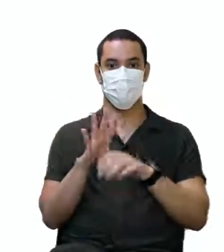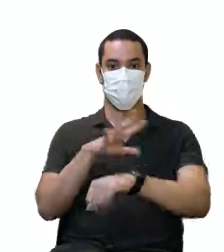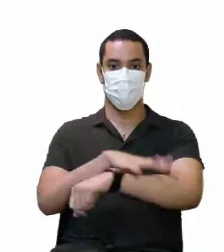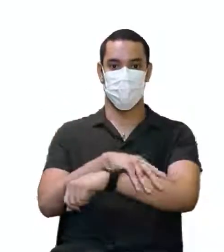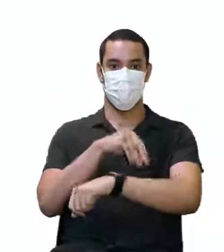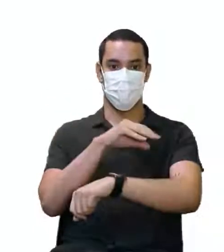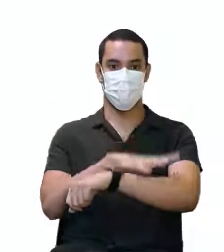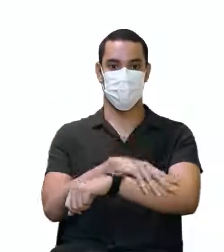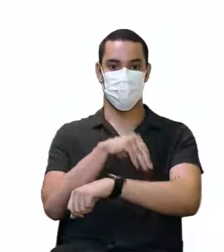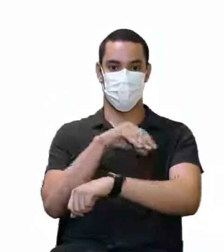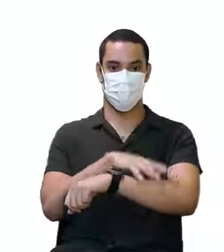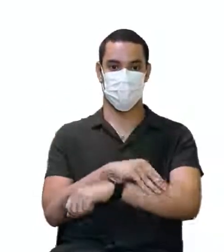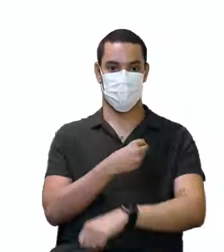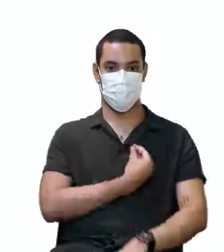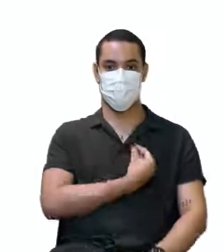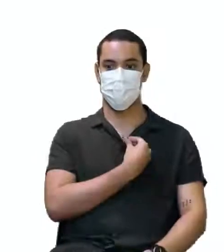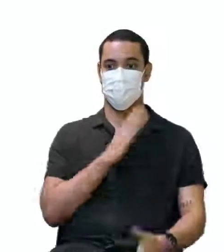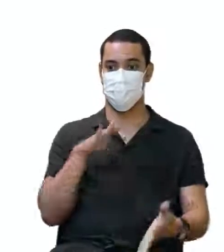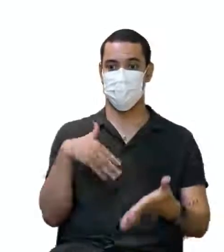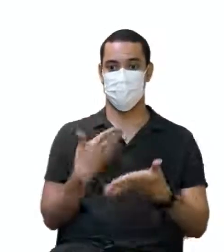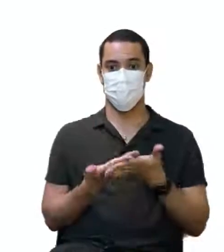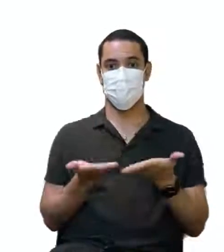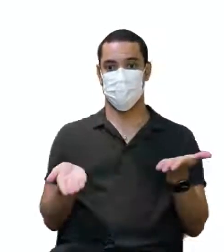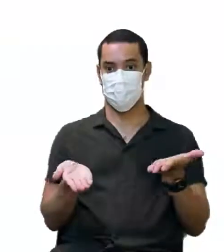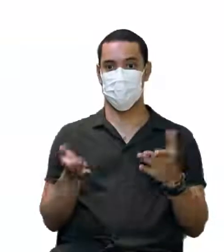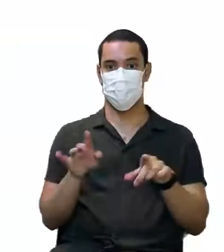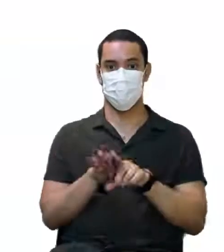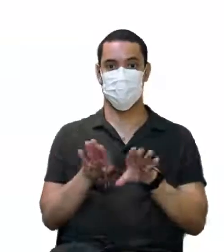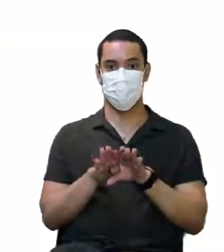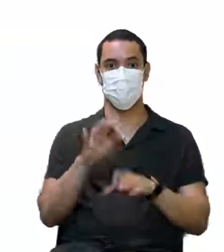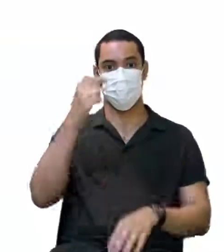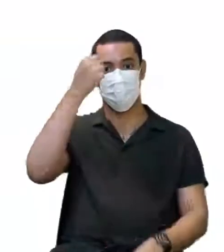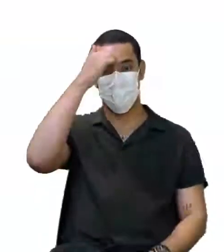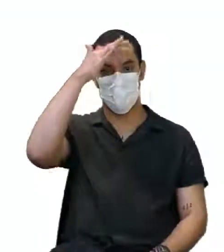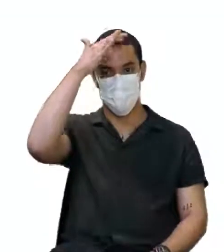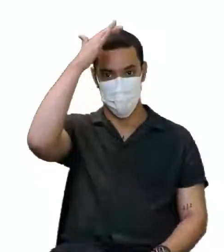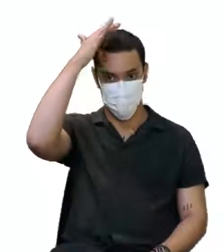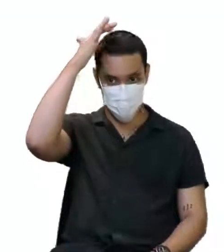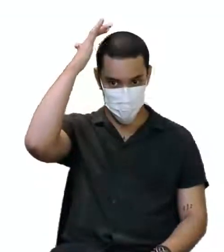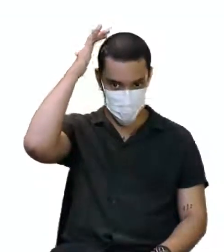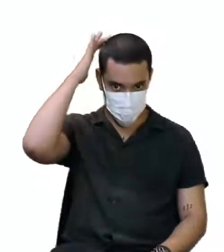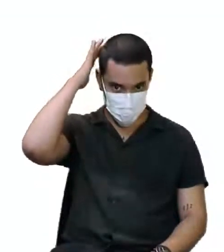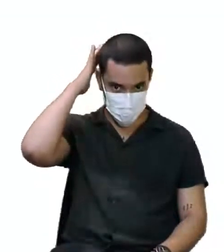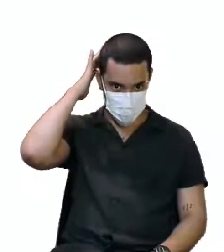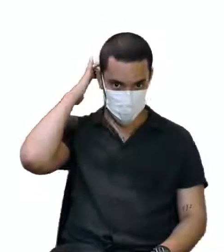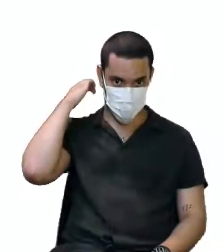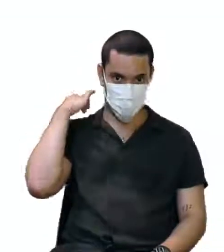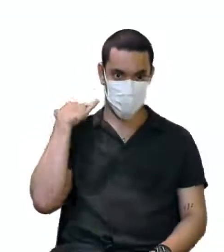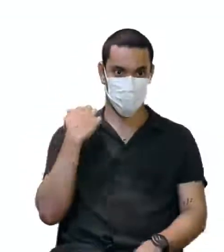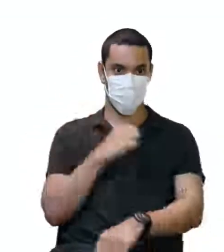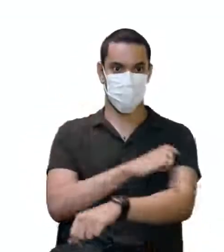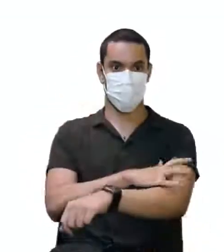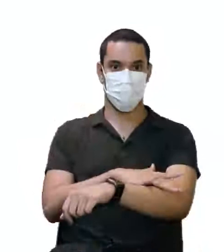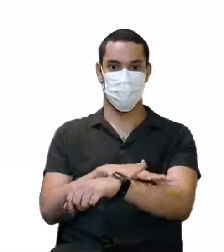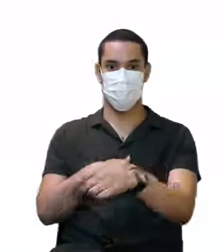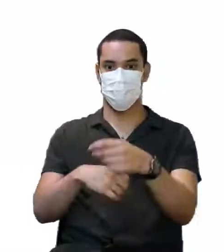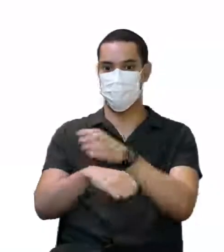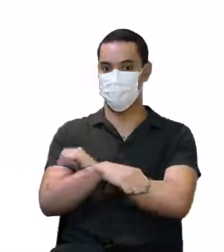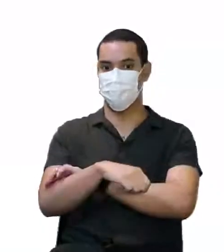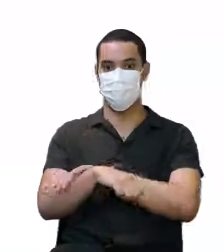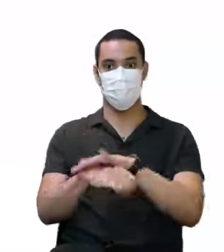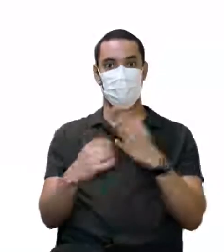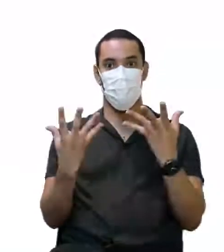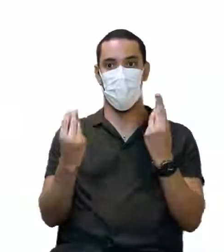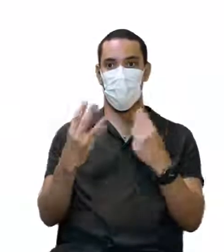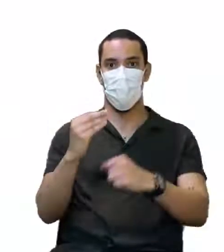pelos ainda presente. Tá? Em toda, tanto na região, né, do couro cabeludo, na cabeça, nos